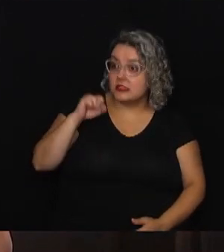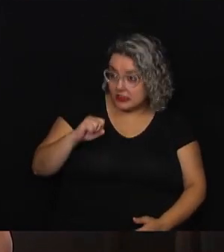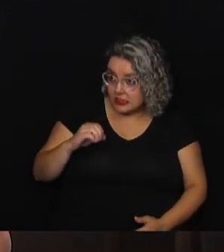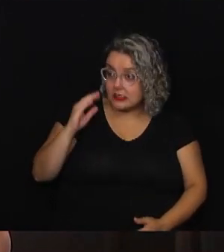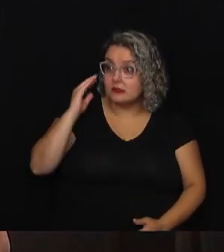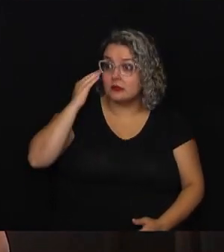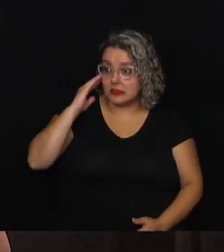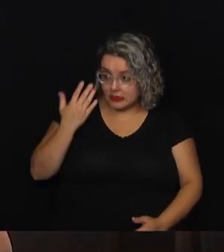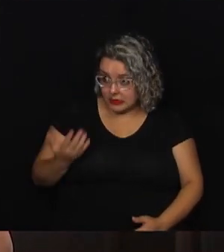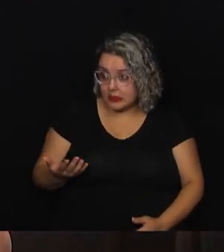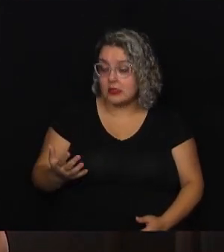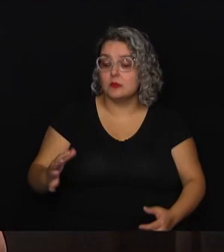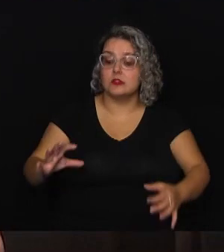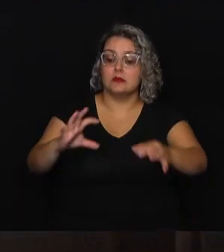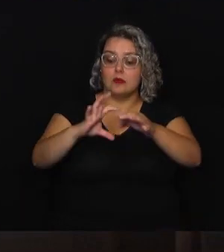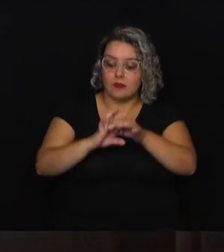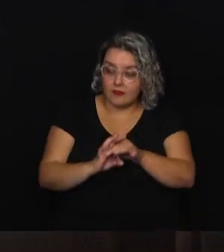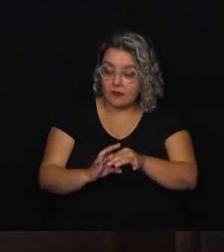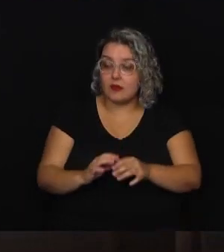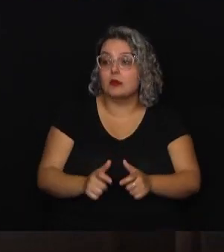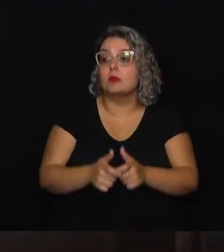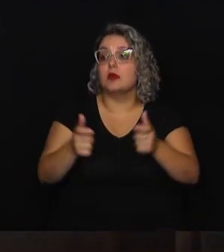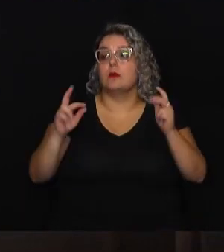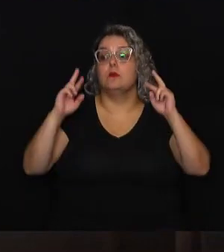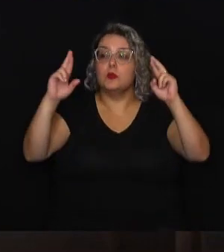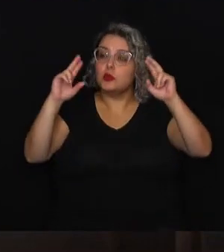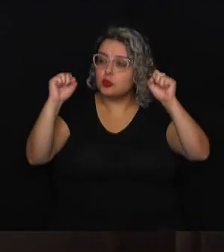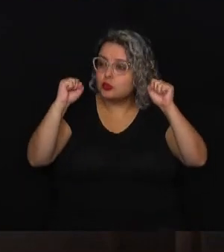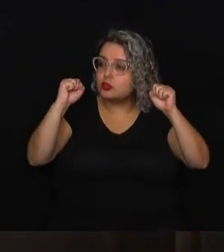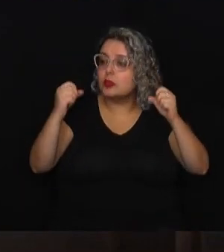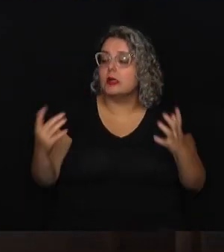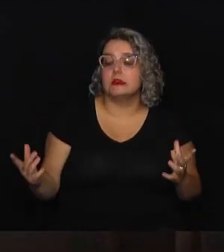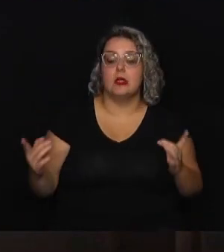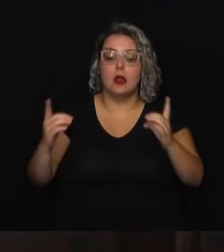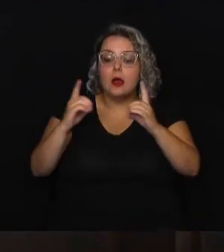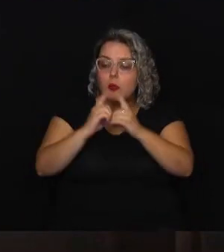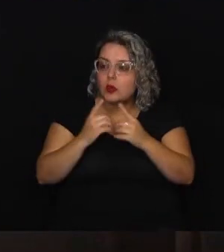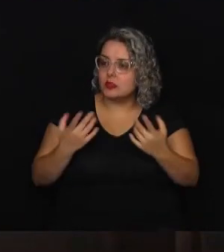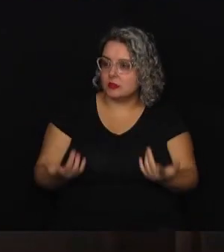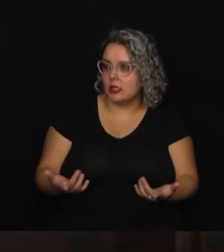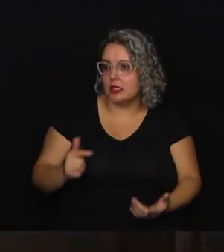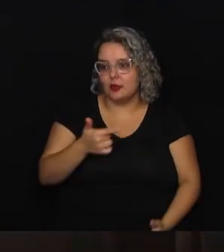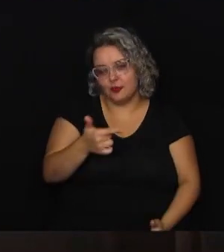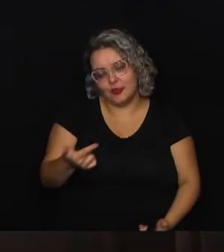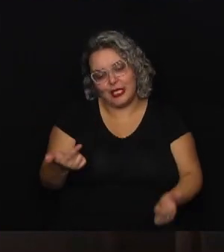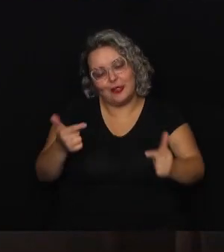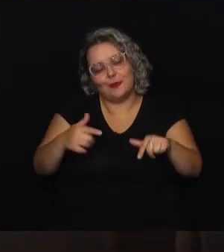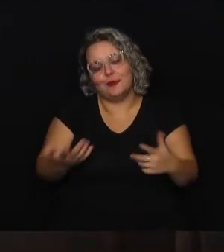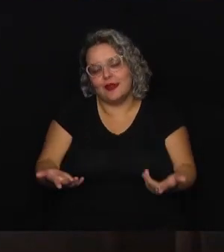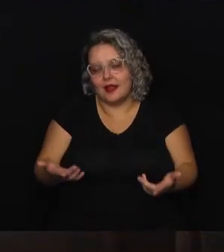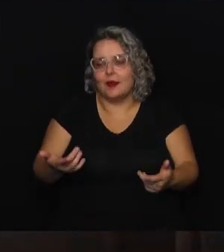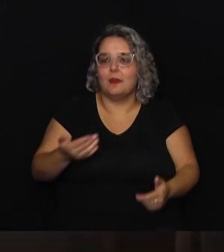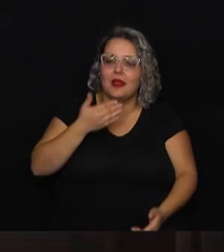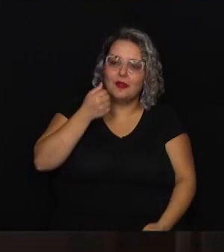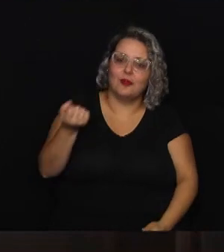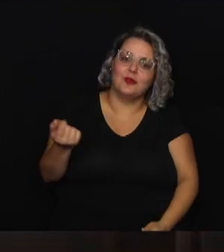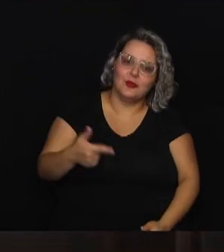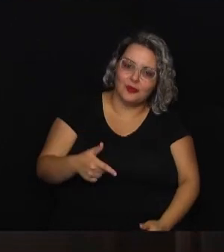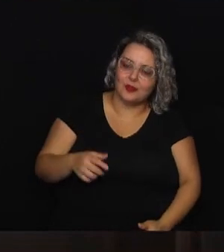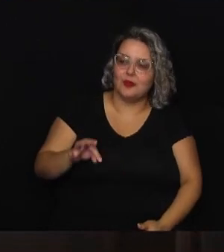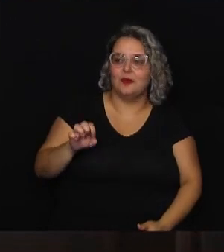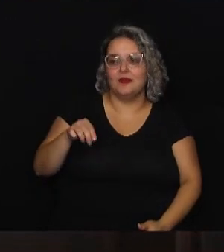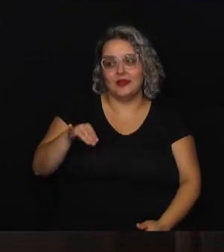vínculo maior com a torcida de Campinas, fazer essa aproximação, e não teria lugar melhor do que o Tênis Clube de Campinas, no Cambuí, para a